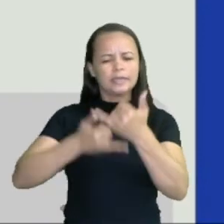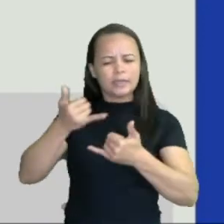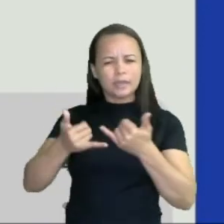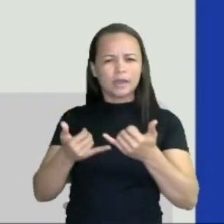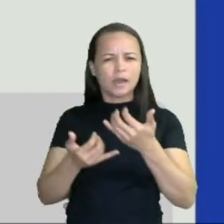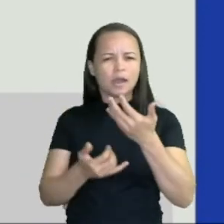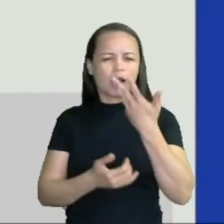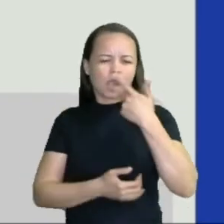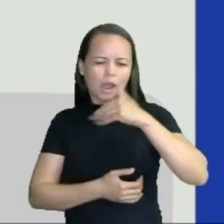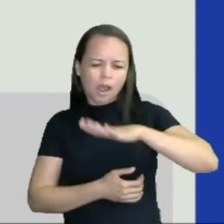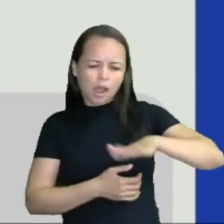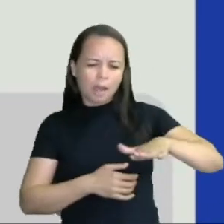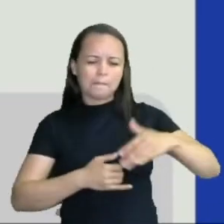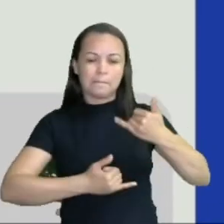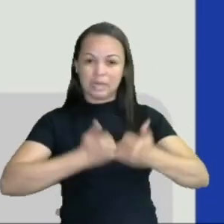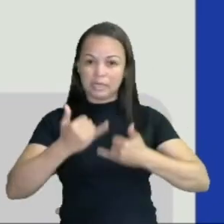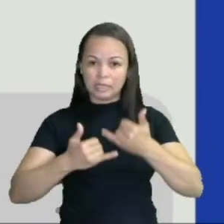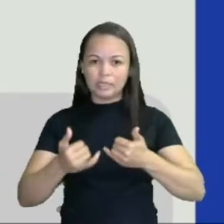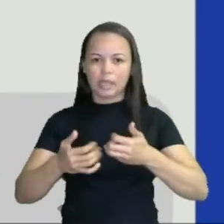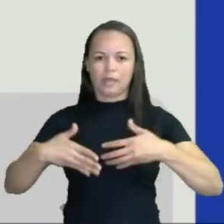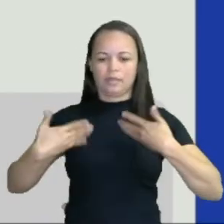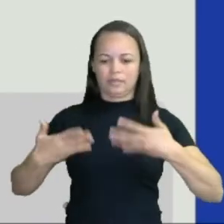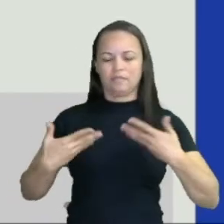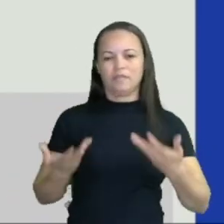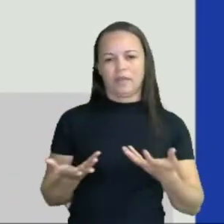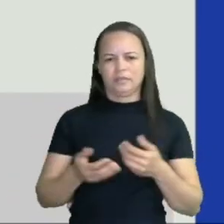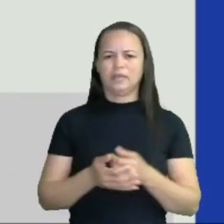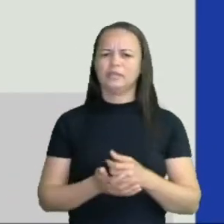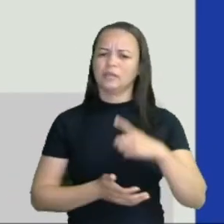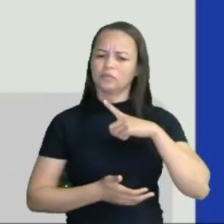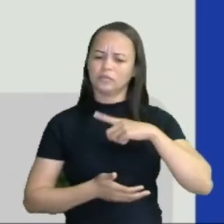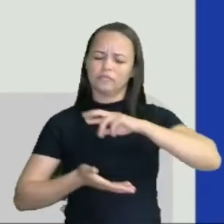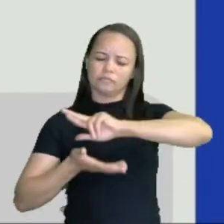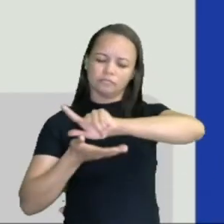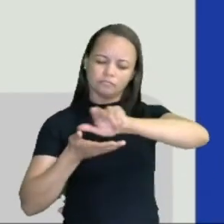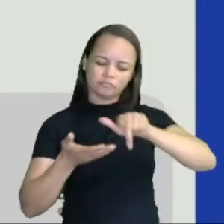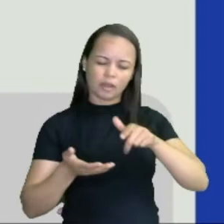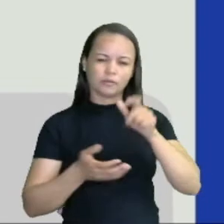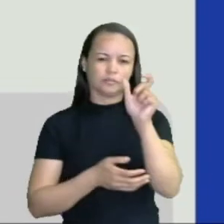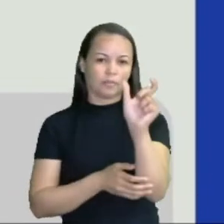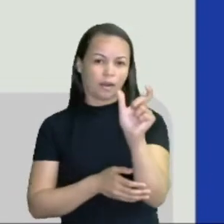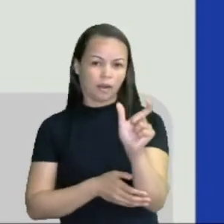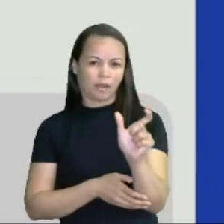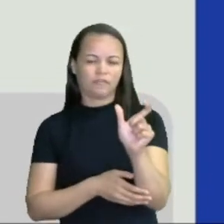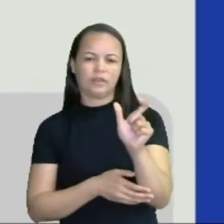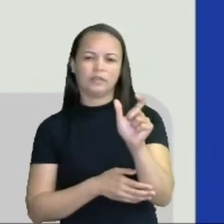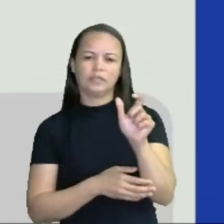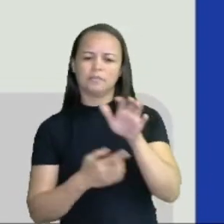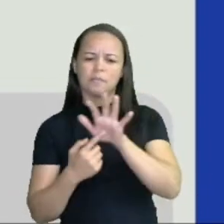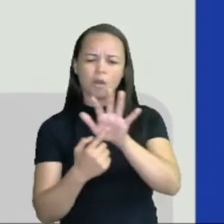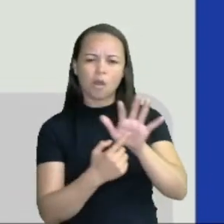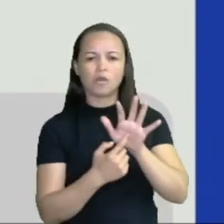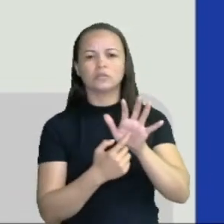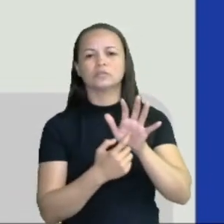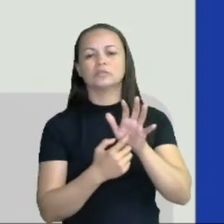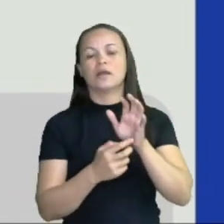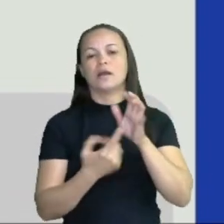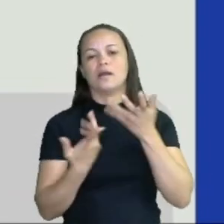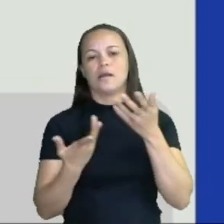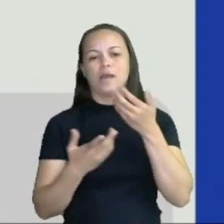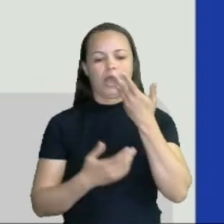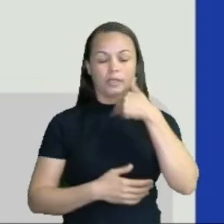e estuda, né? E aqui temos várias palavras que representam aí essa criança, que essa criança não